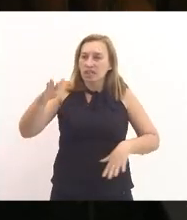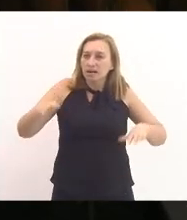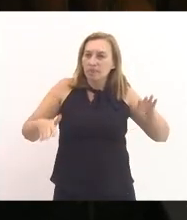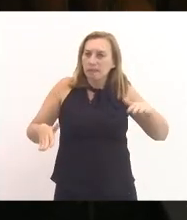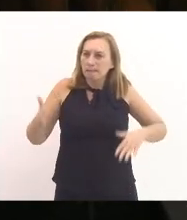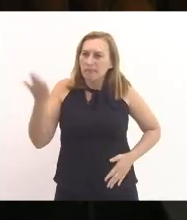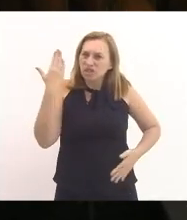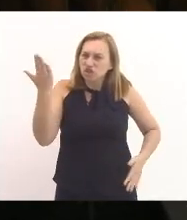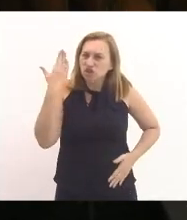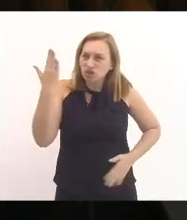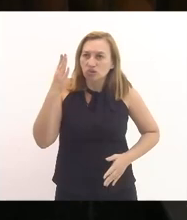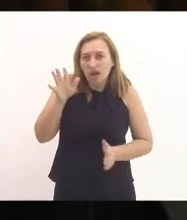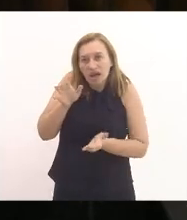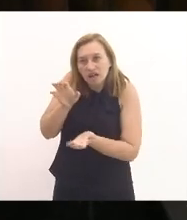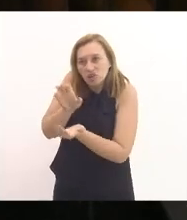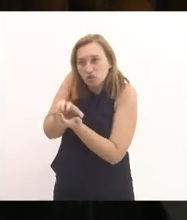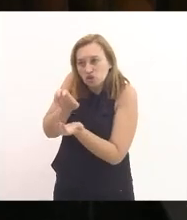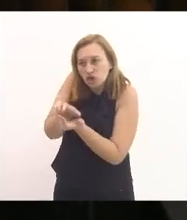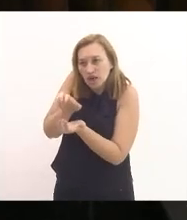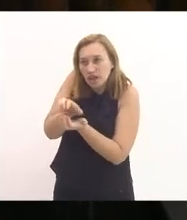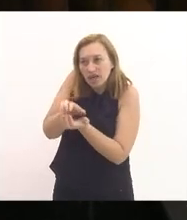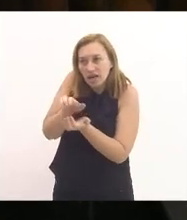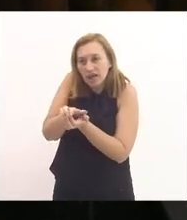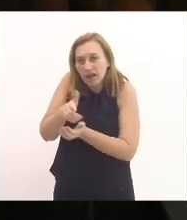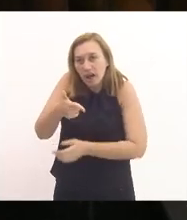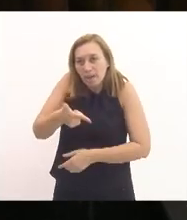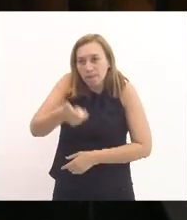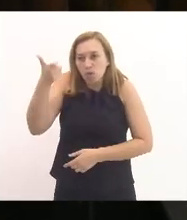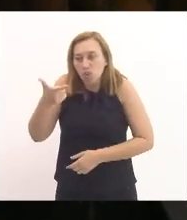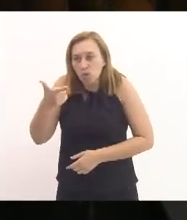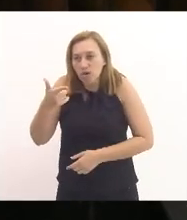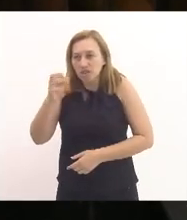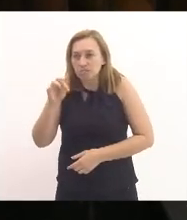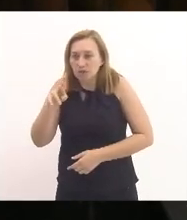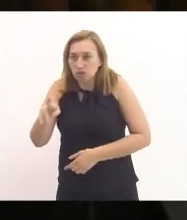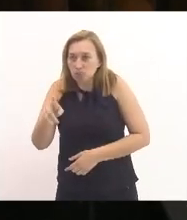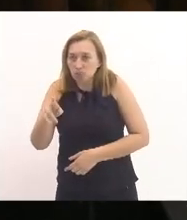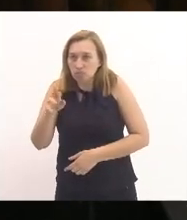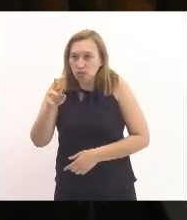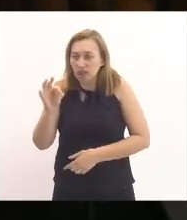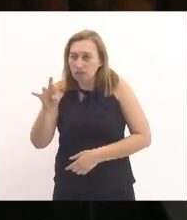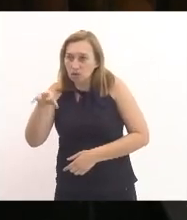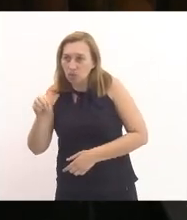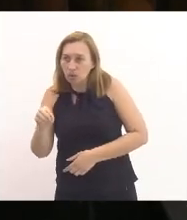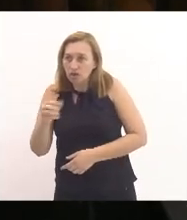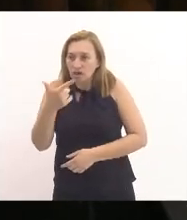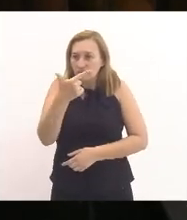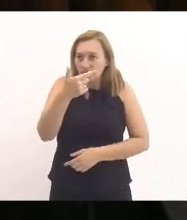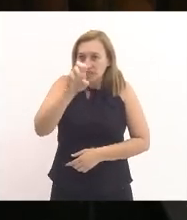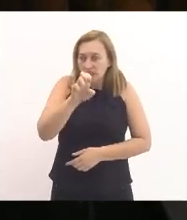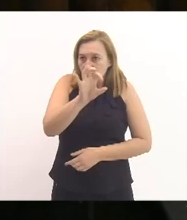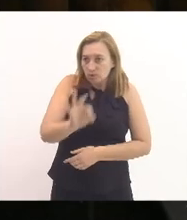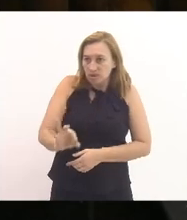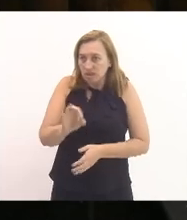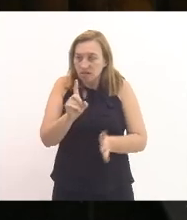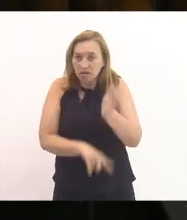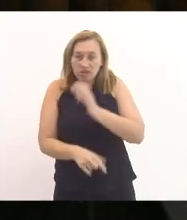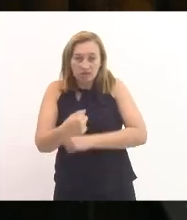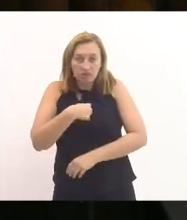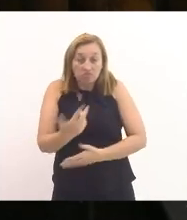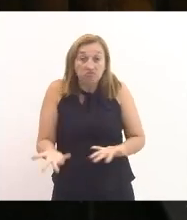jacaré que fosse atingiram O inspetor só de cartório fosse atingir 25 porcento menos em